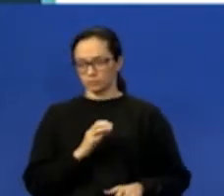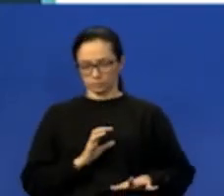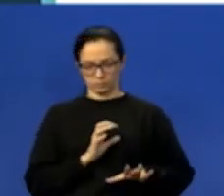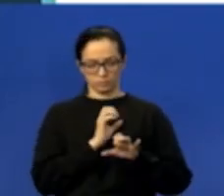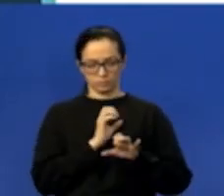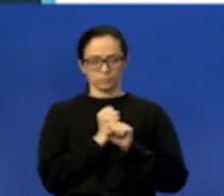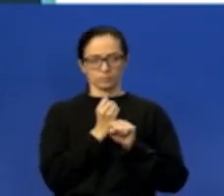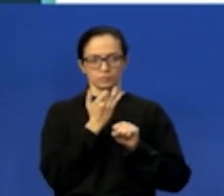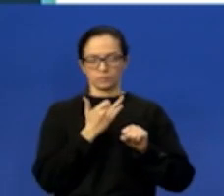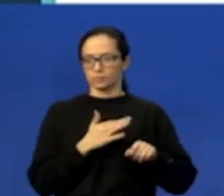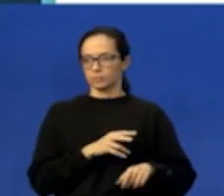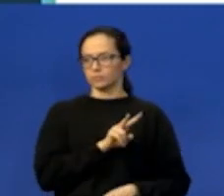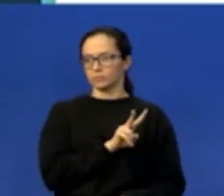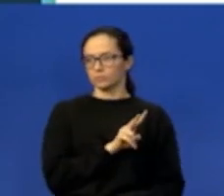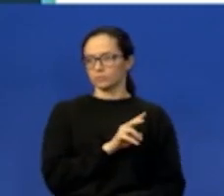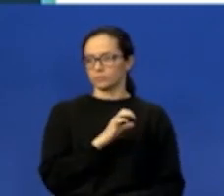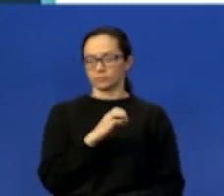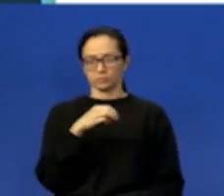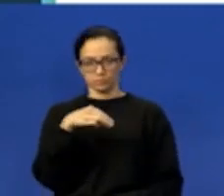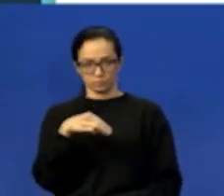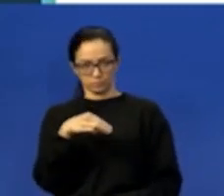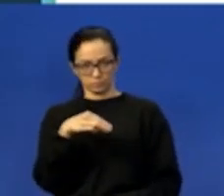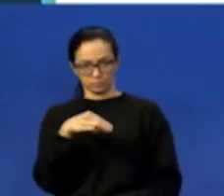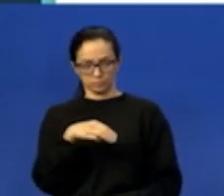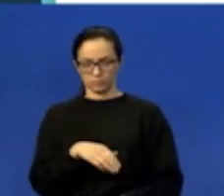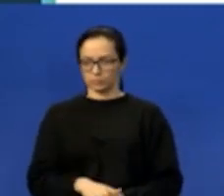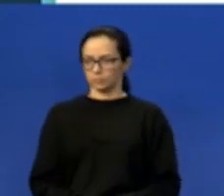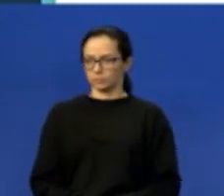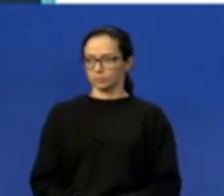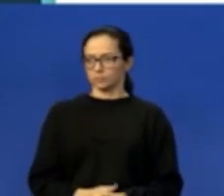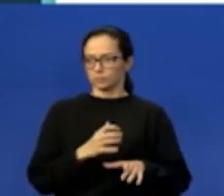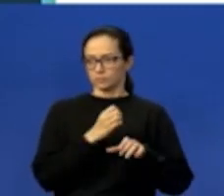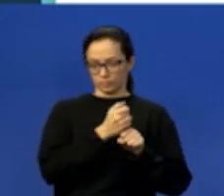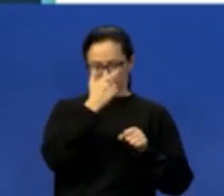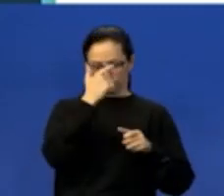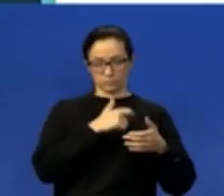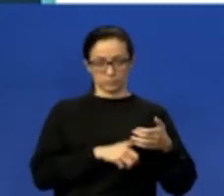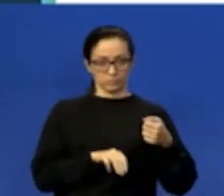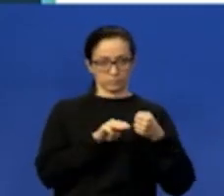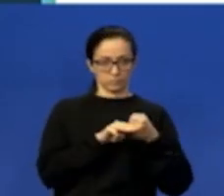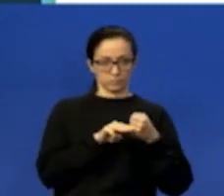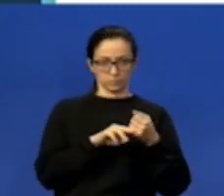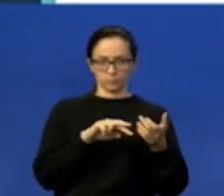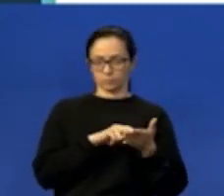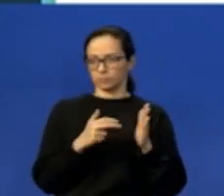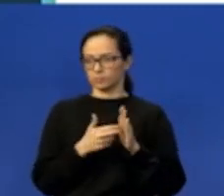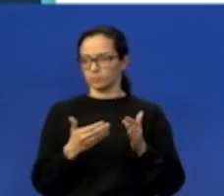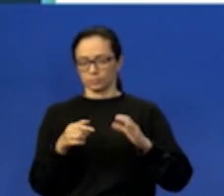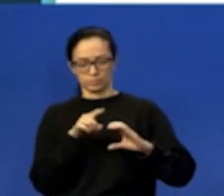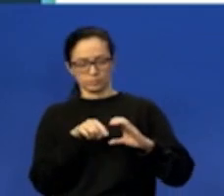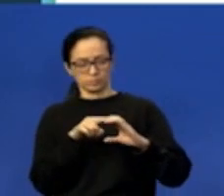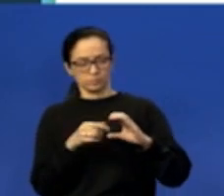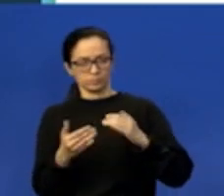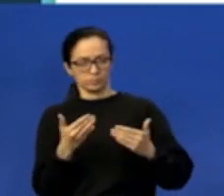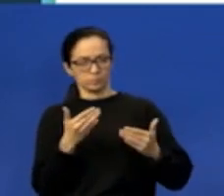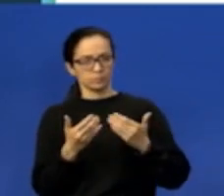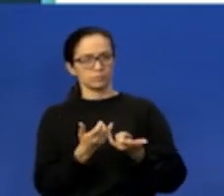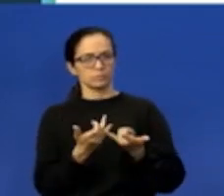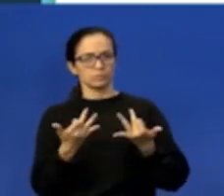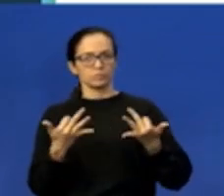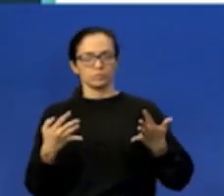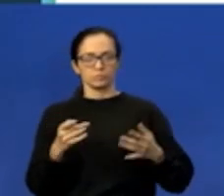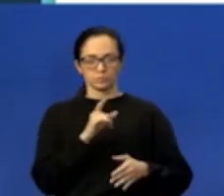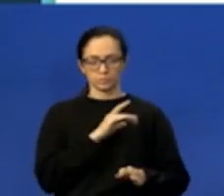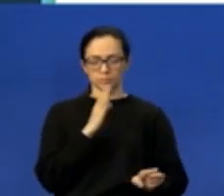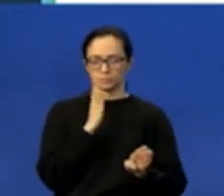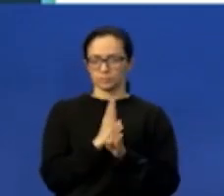médio. O que significa isso, né? Então, o volume corpuscular médio mede o tamanho das hemácias e ajuda no diagnóstico da anemia.